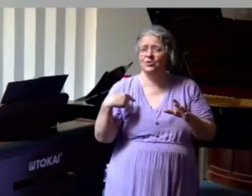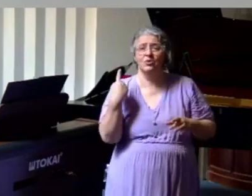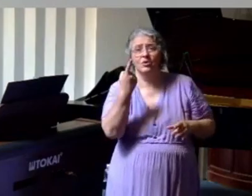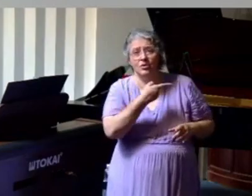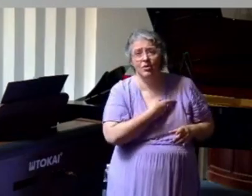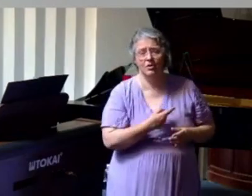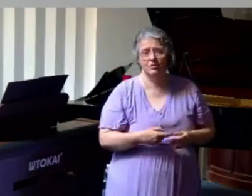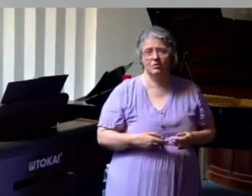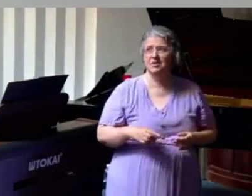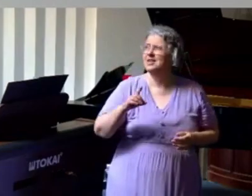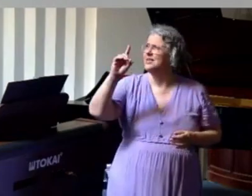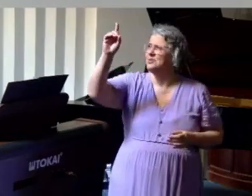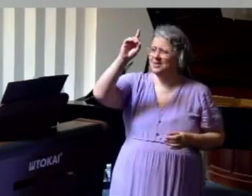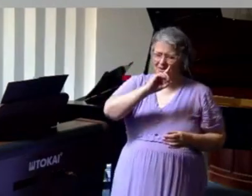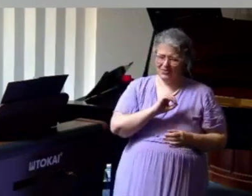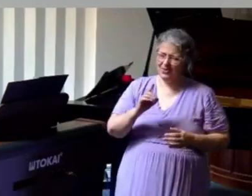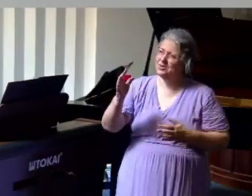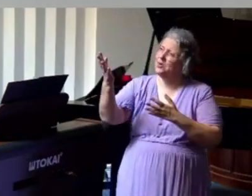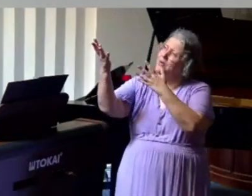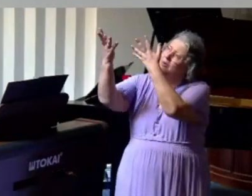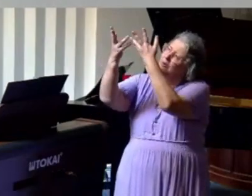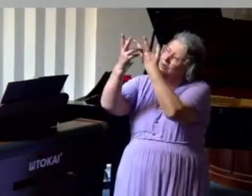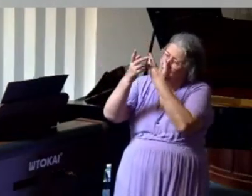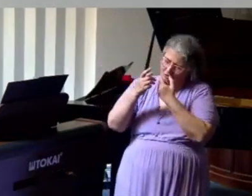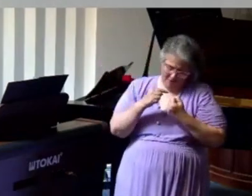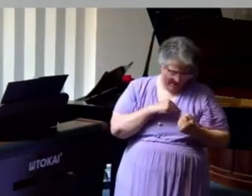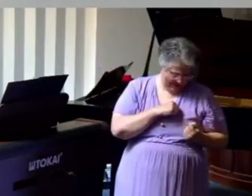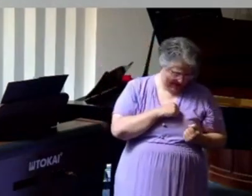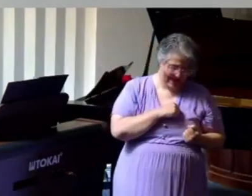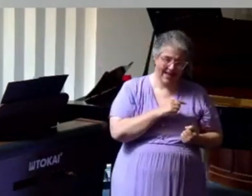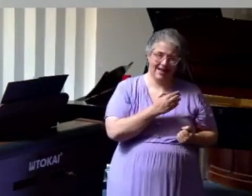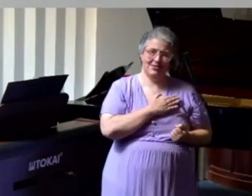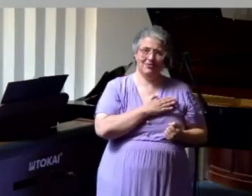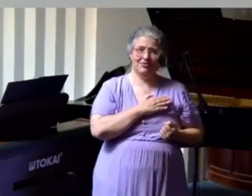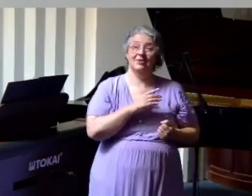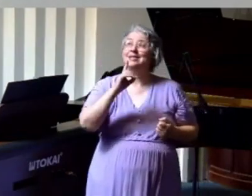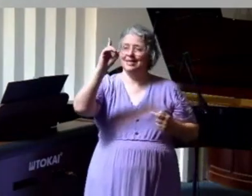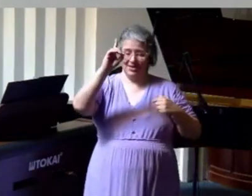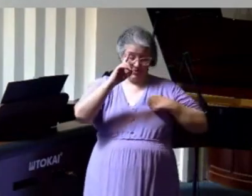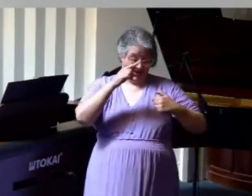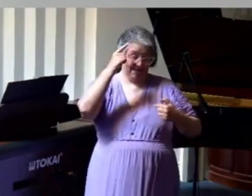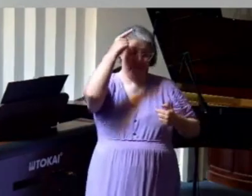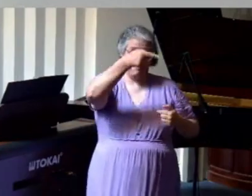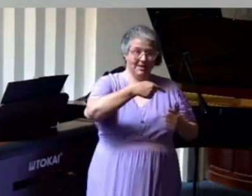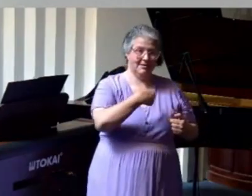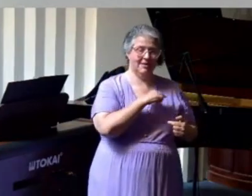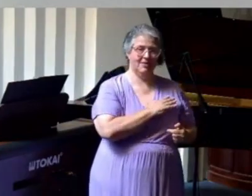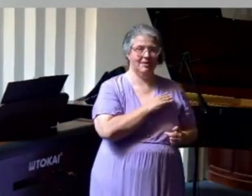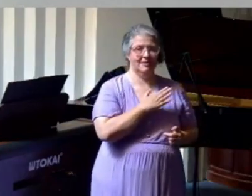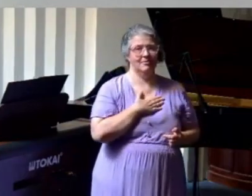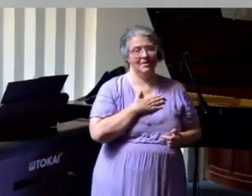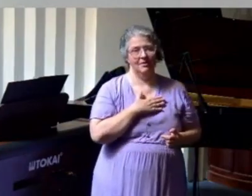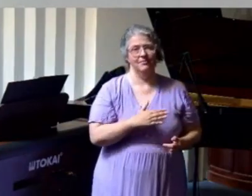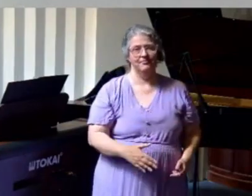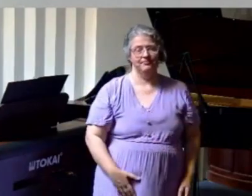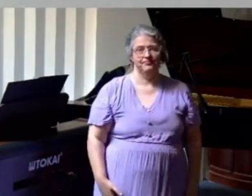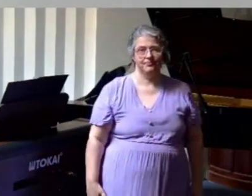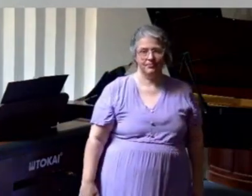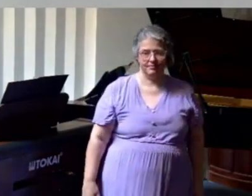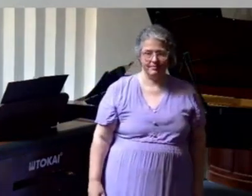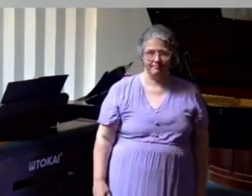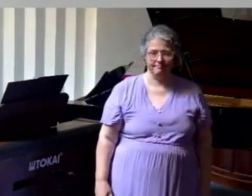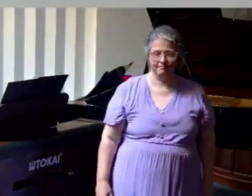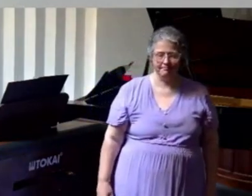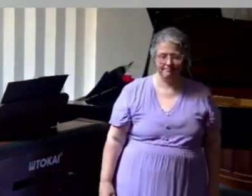Então Deus não é um convidado no meu coração. Deus é o Senhor do meu coração, ou nem está nele. É